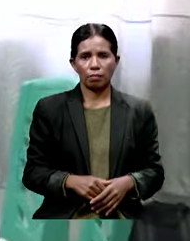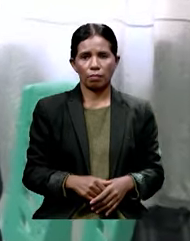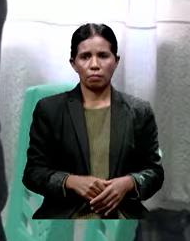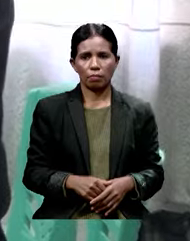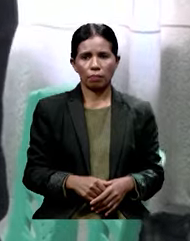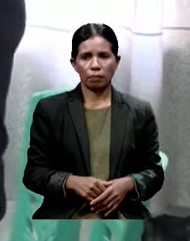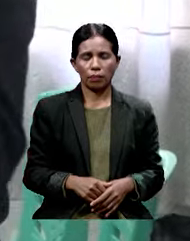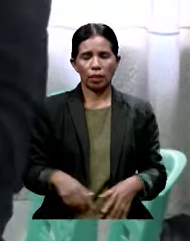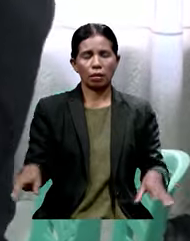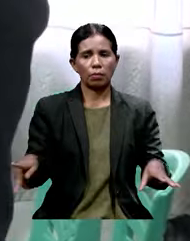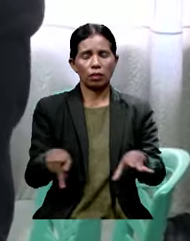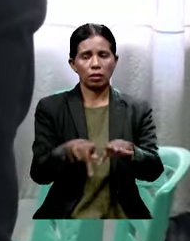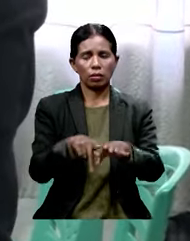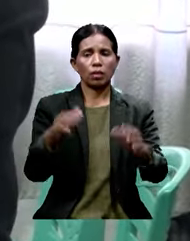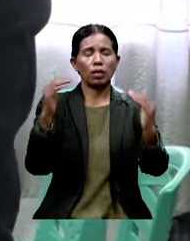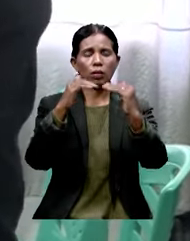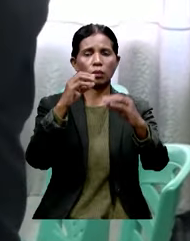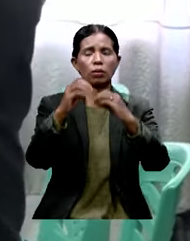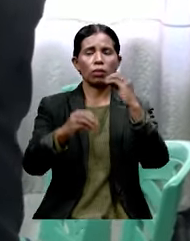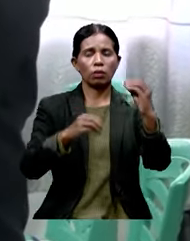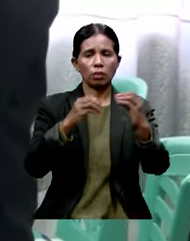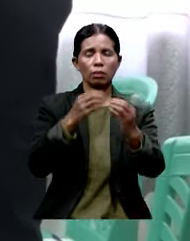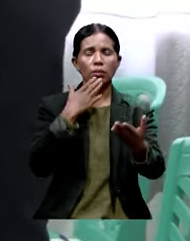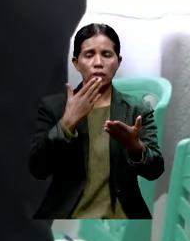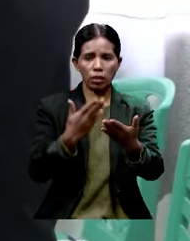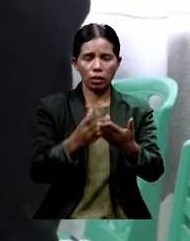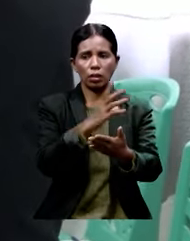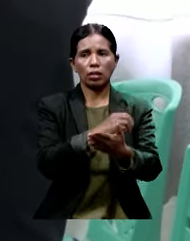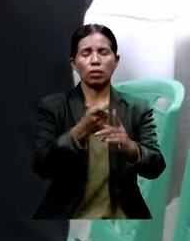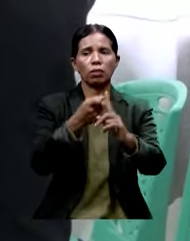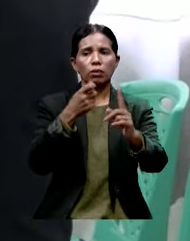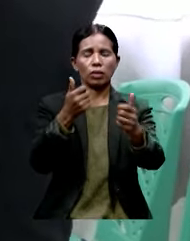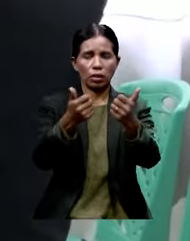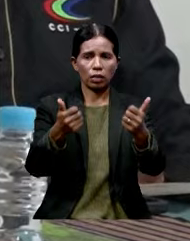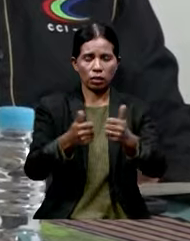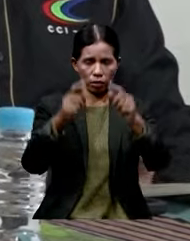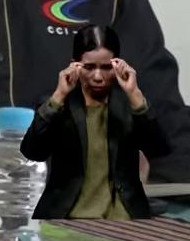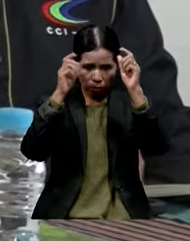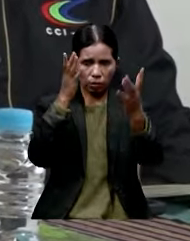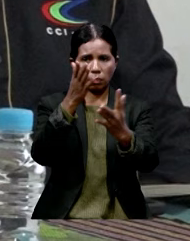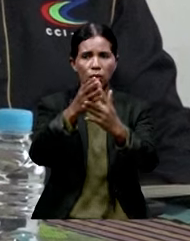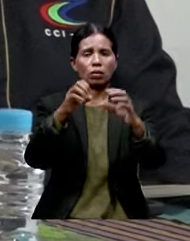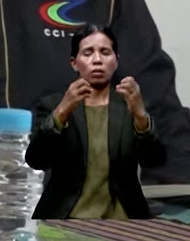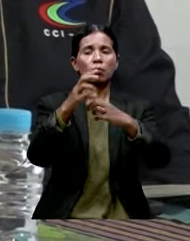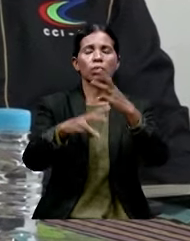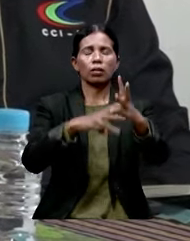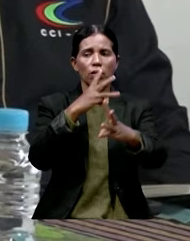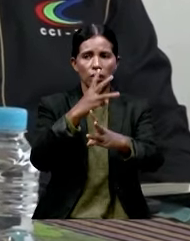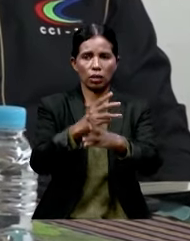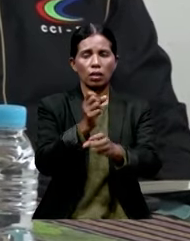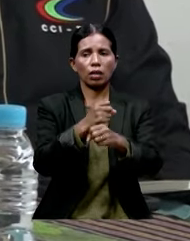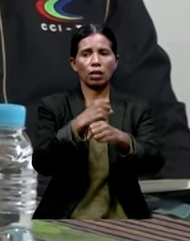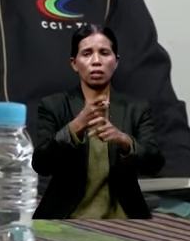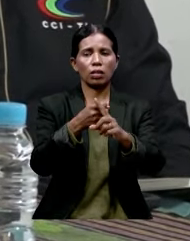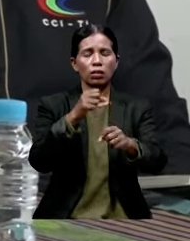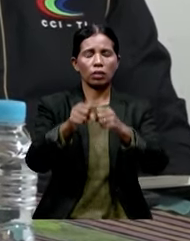A FUEN participa em fórum diálogo com a vantagem ou desvantagem ou se a adesão timor-lestiniana da Organização Mundial Comércio. Deve realizar a